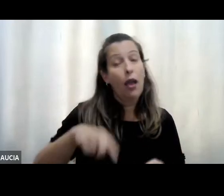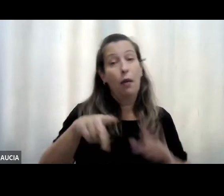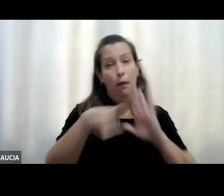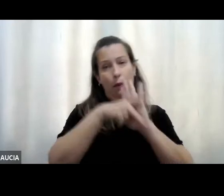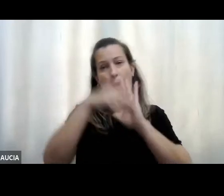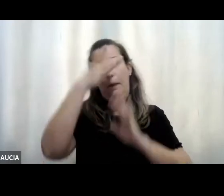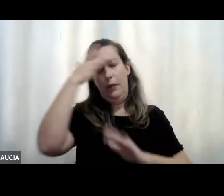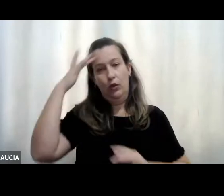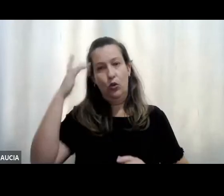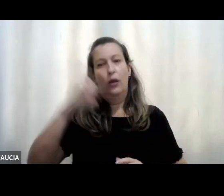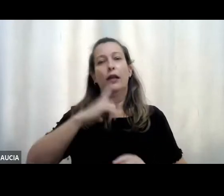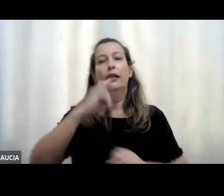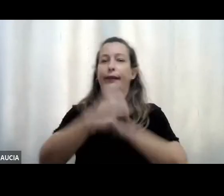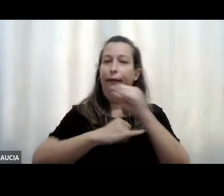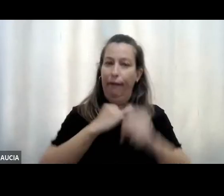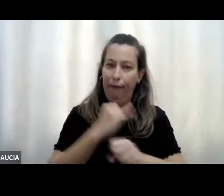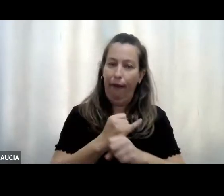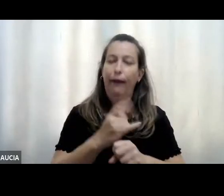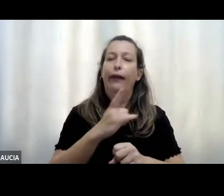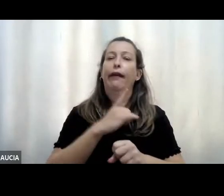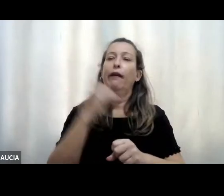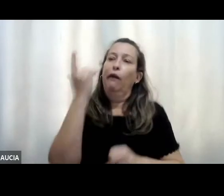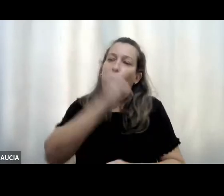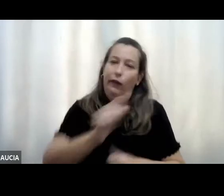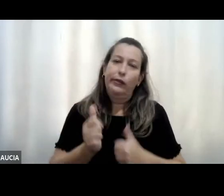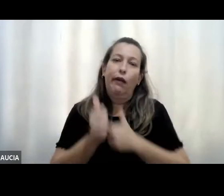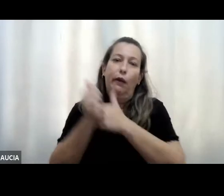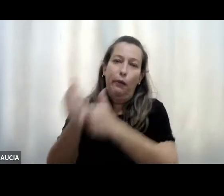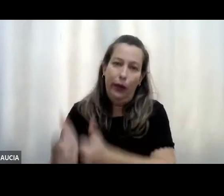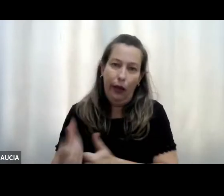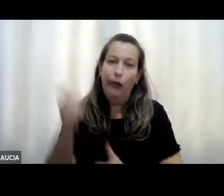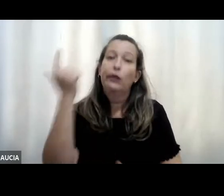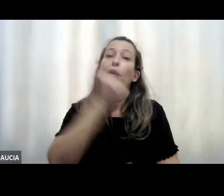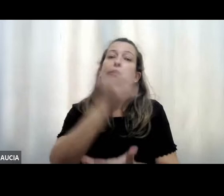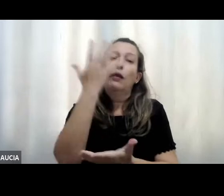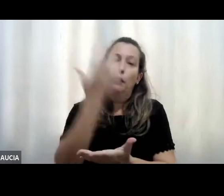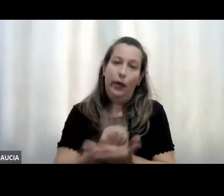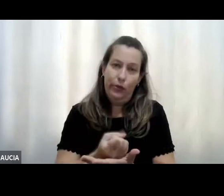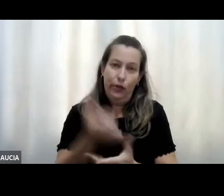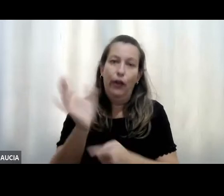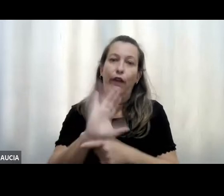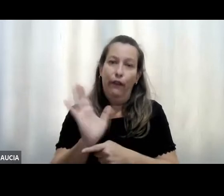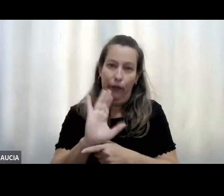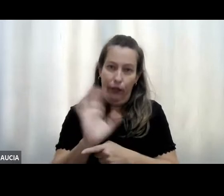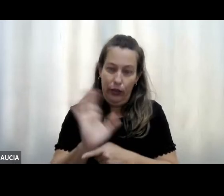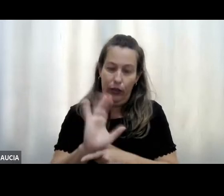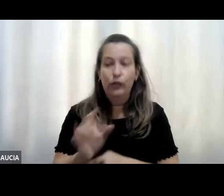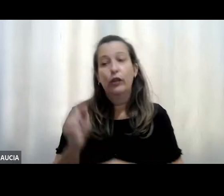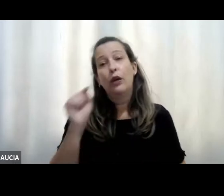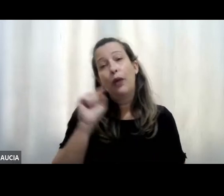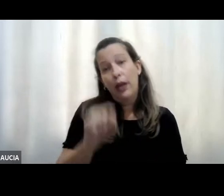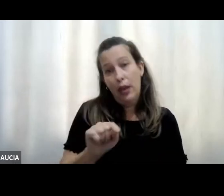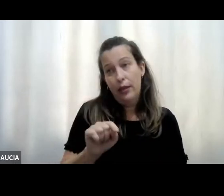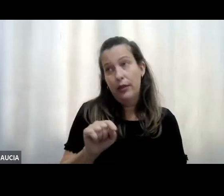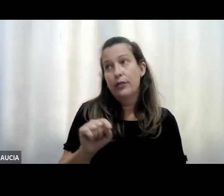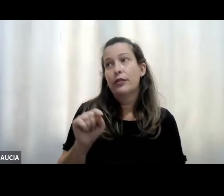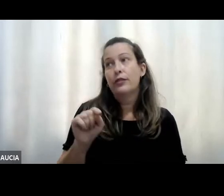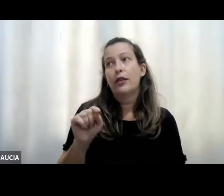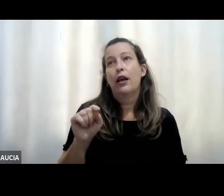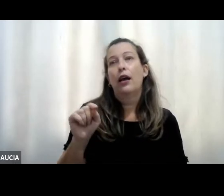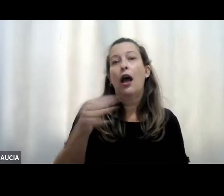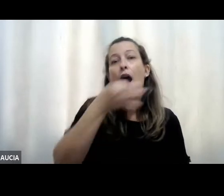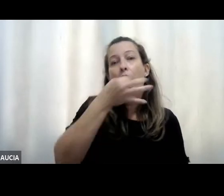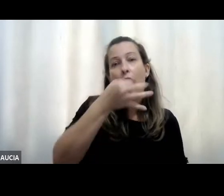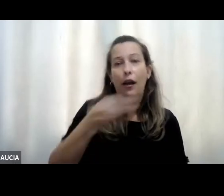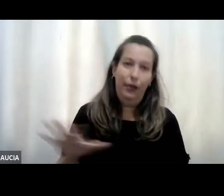acompanhar e baixar os vídeos e etc. e tal. É uma parte da nossa estratégia, sem dúvida nenhuma, e